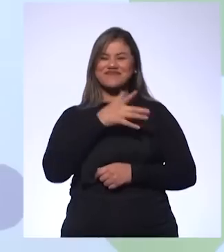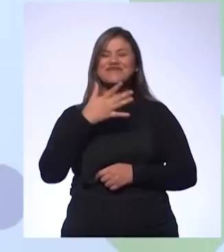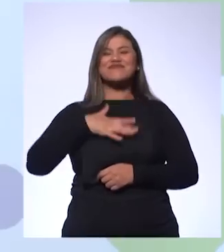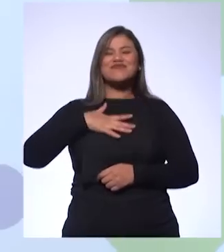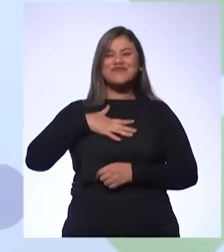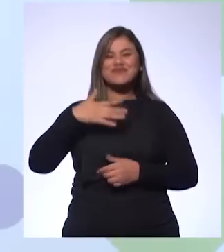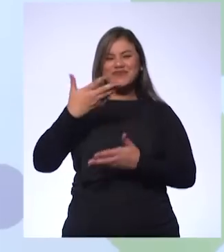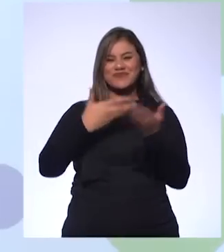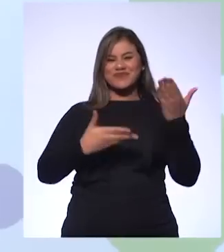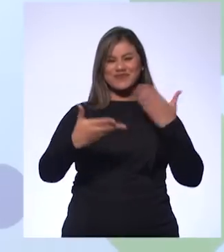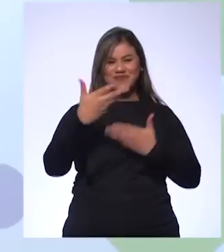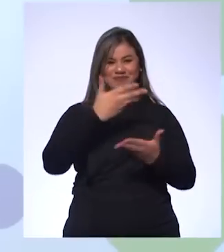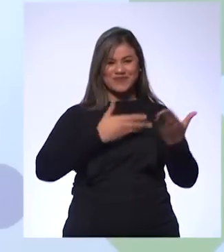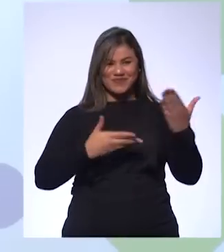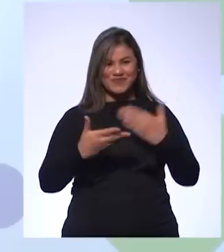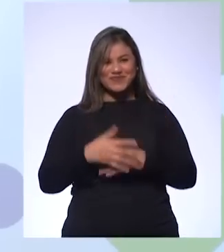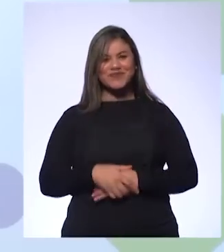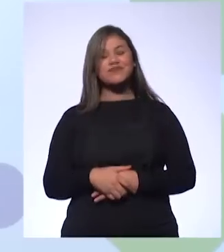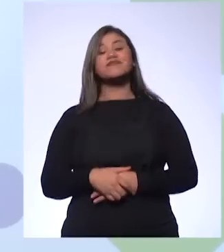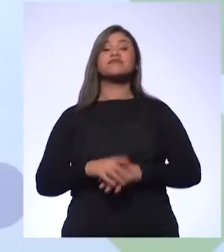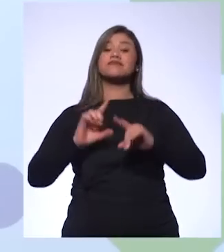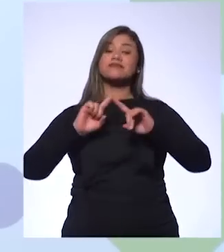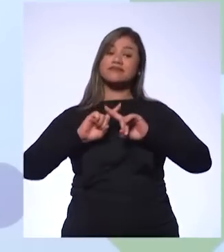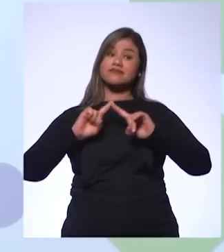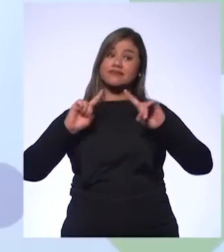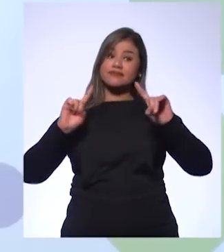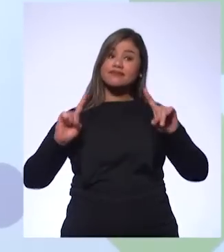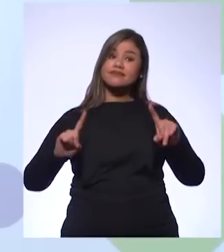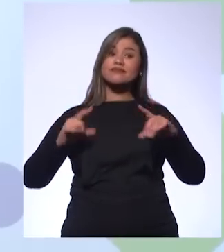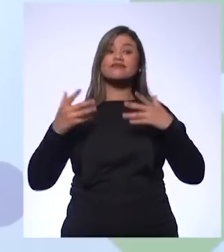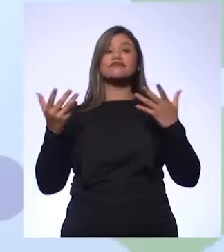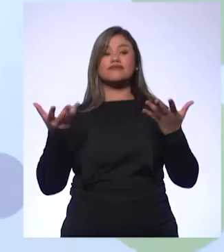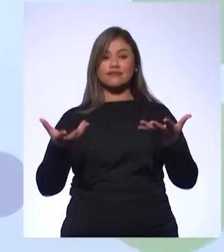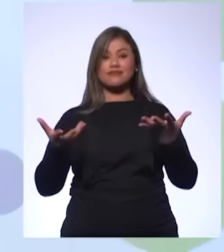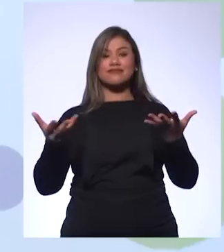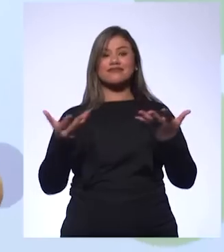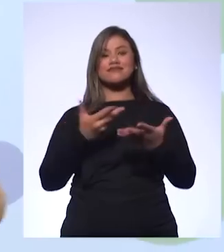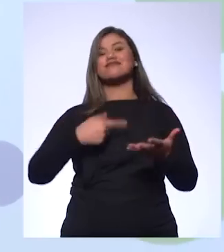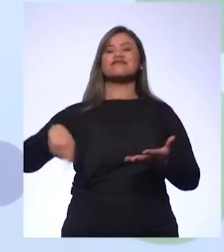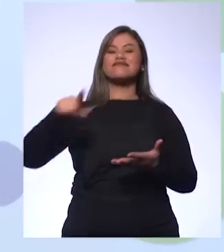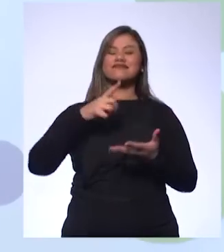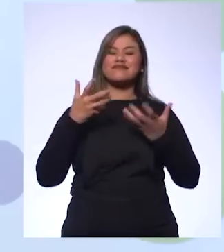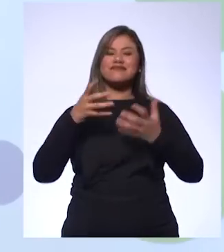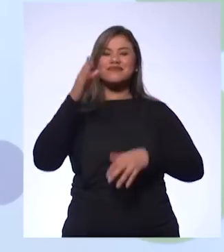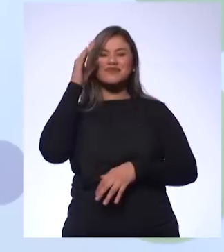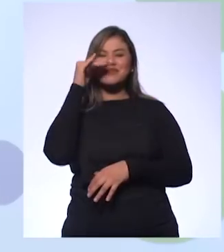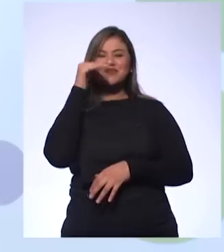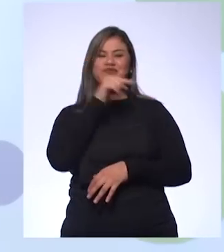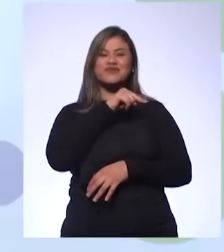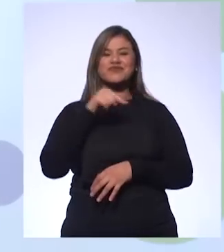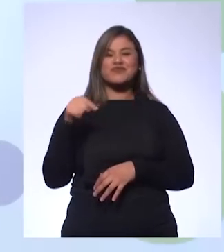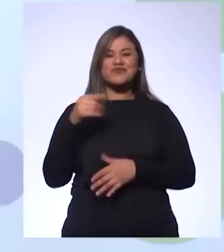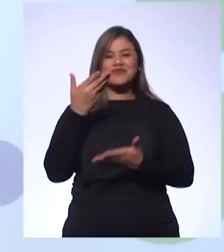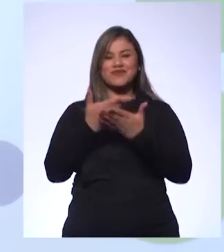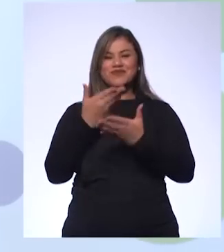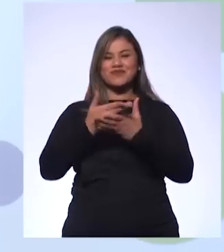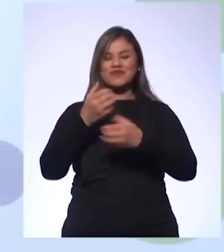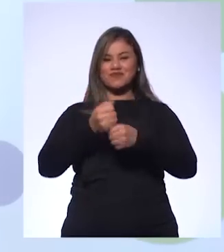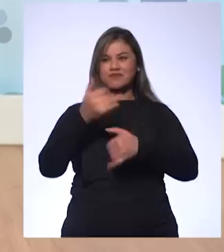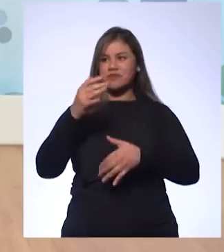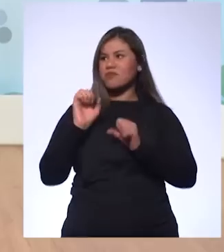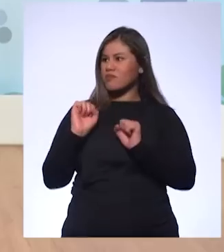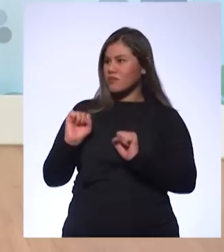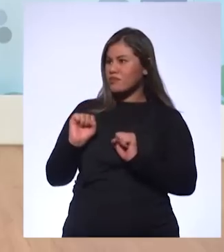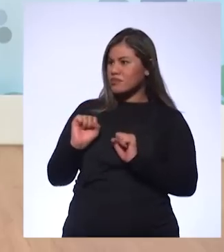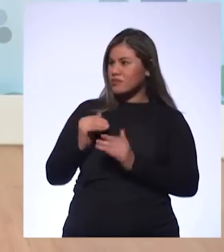vocês, na real, a gente ama sim, mas a gente também quer ver, né, vocês participando da aula. Eu posso te apresentar? Por